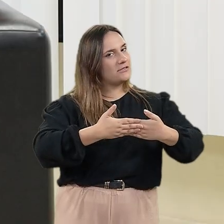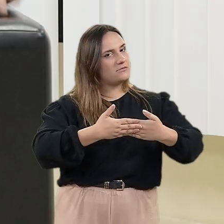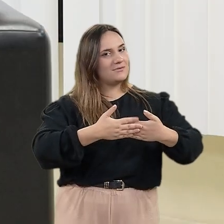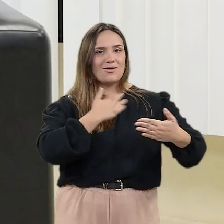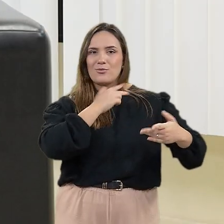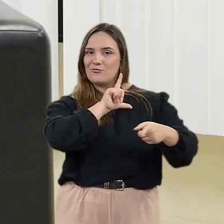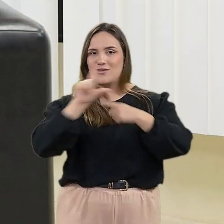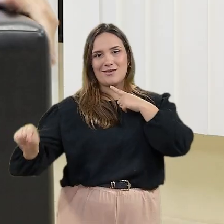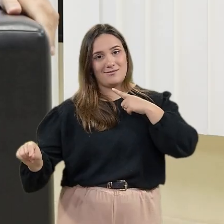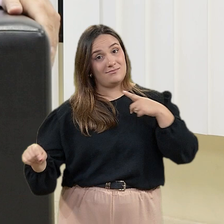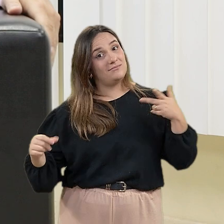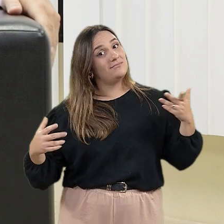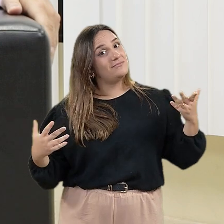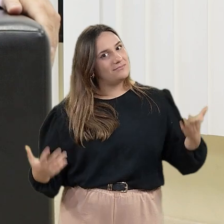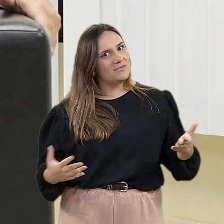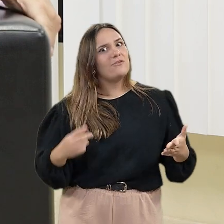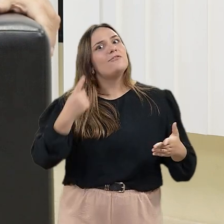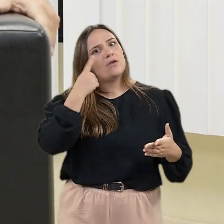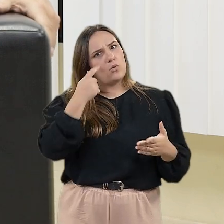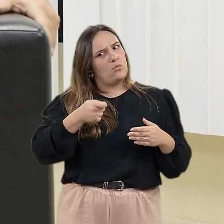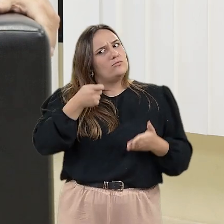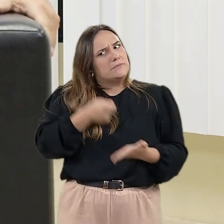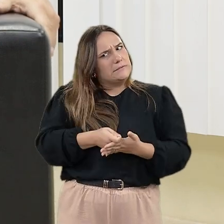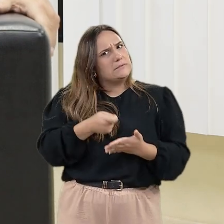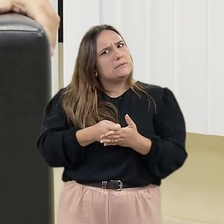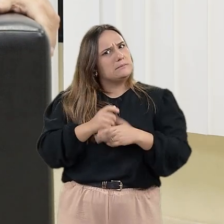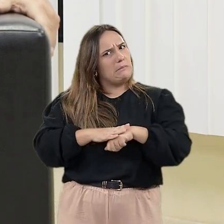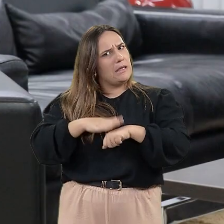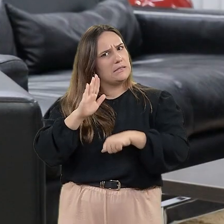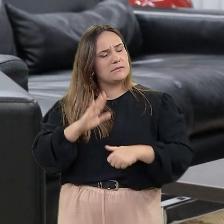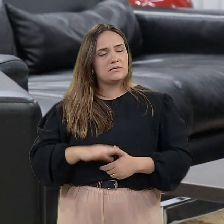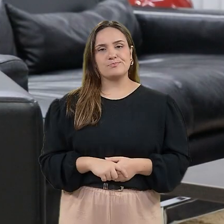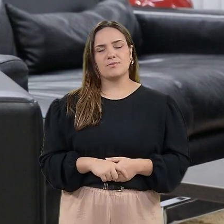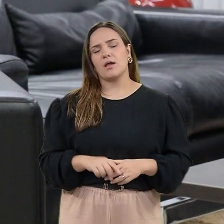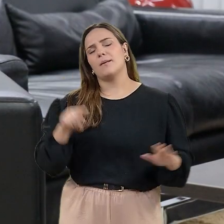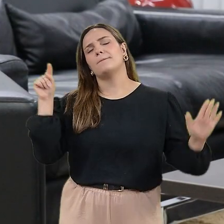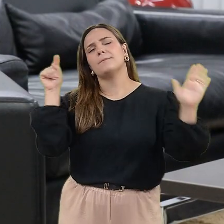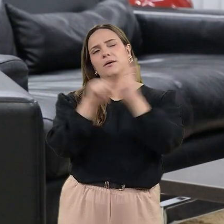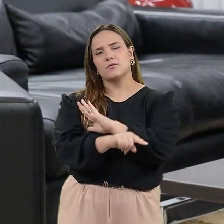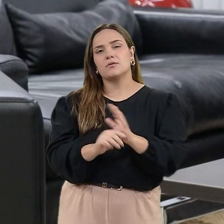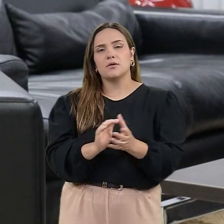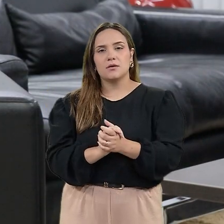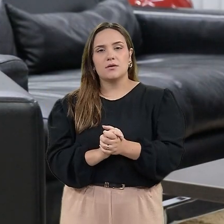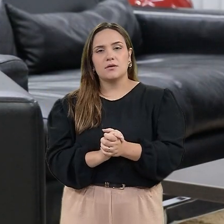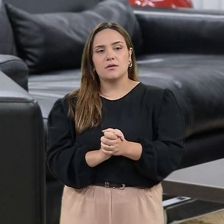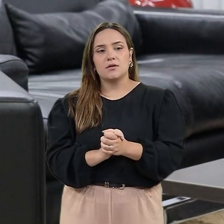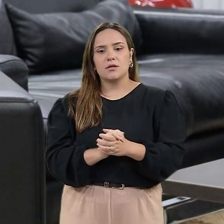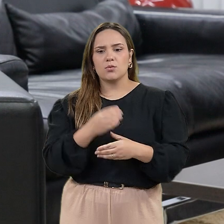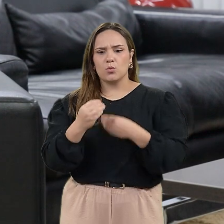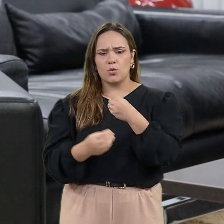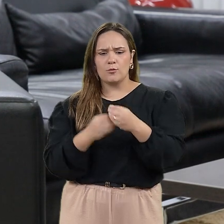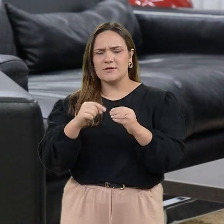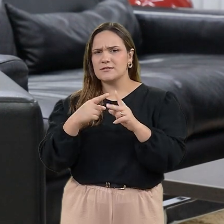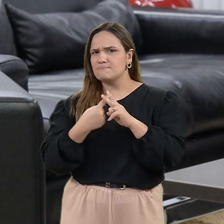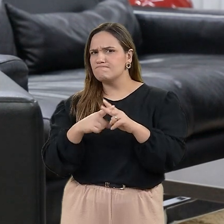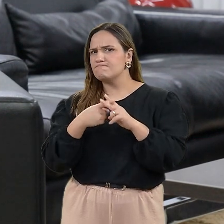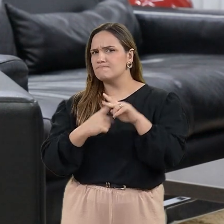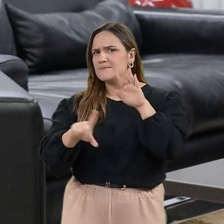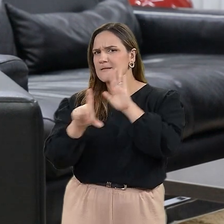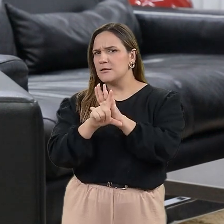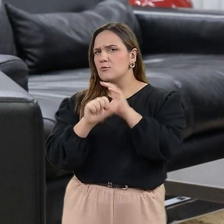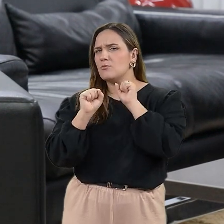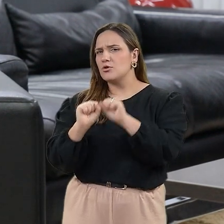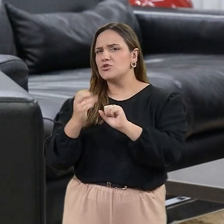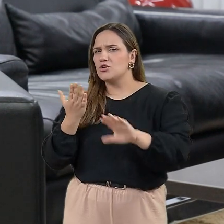relação àquele que pratica o crime de feminicídio. E de que forma esse avanço legal ele